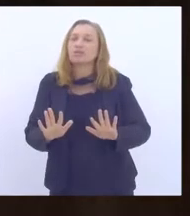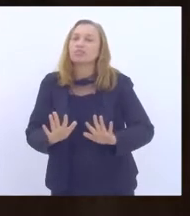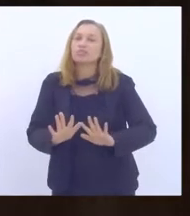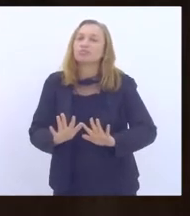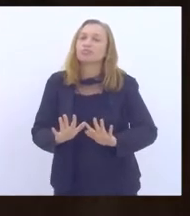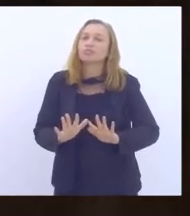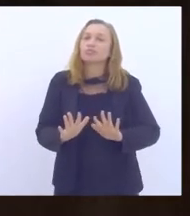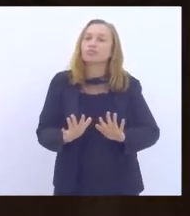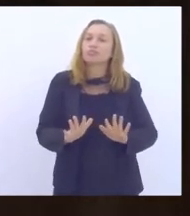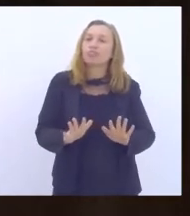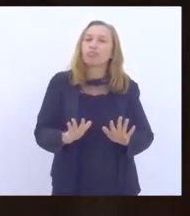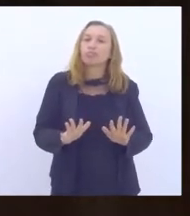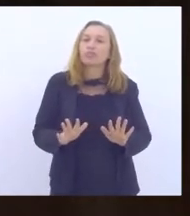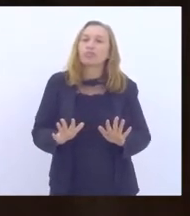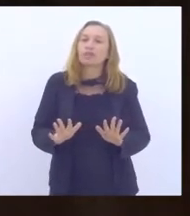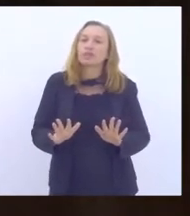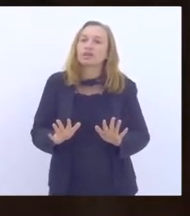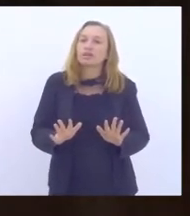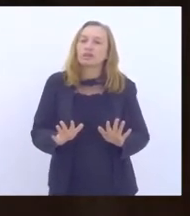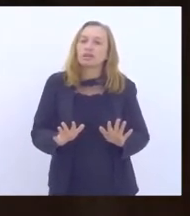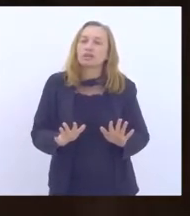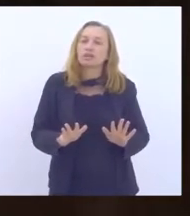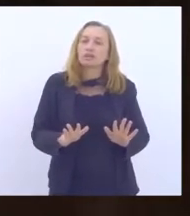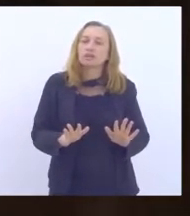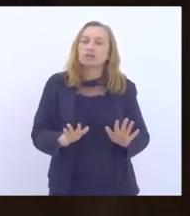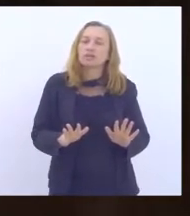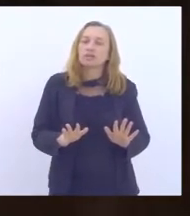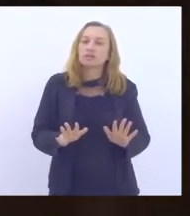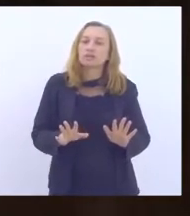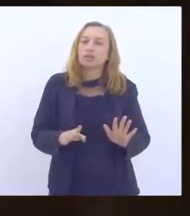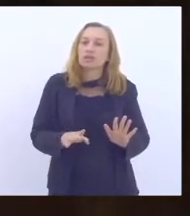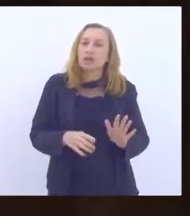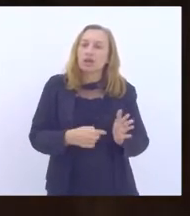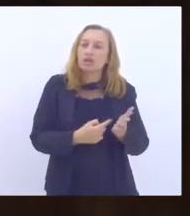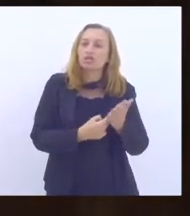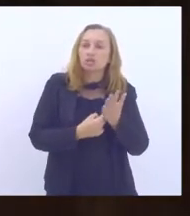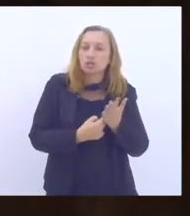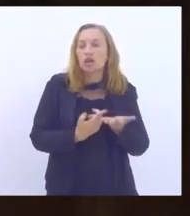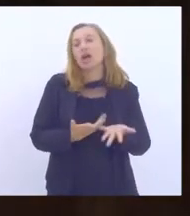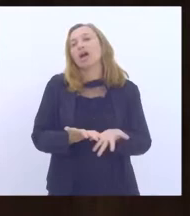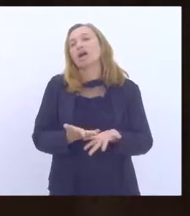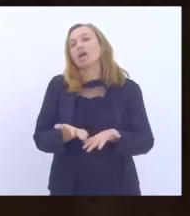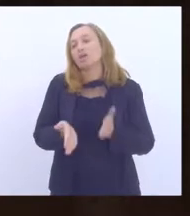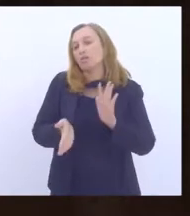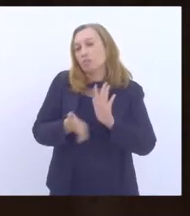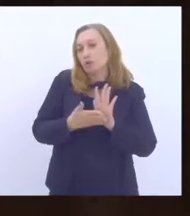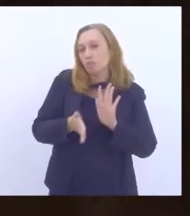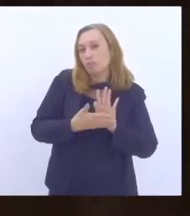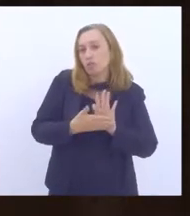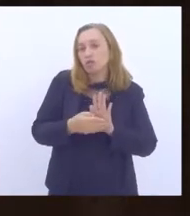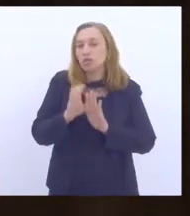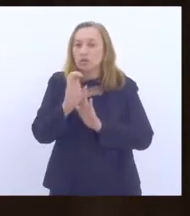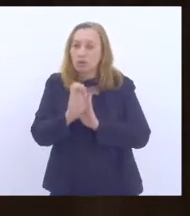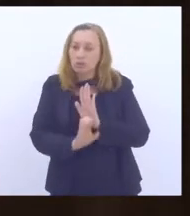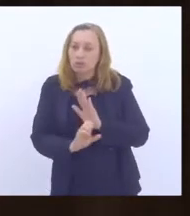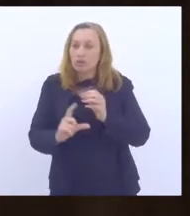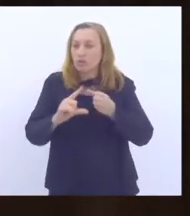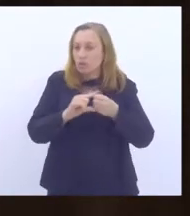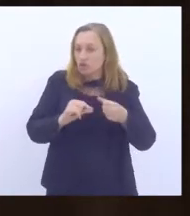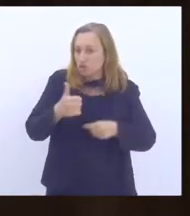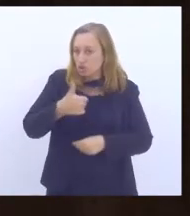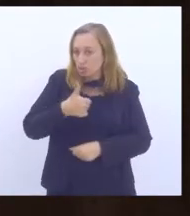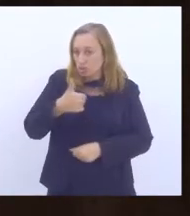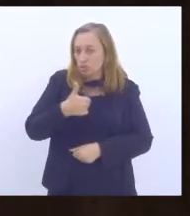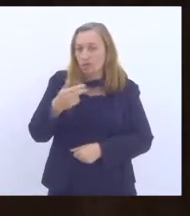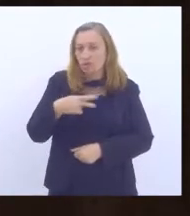de conta contorna a contradição eu propus uma Emenda ao artigo